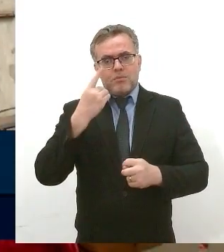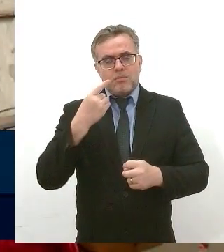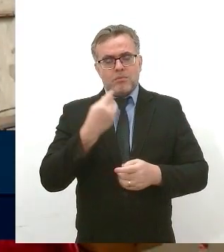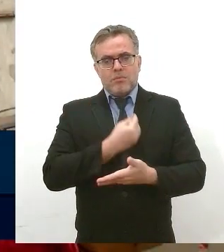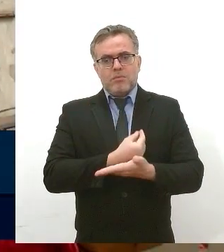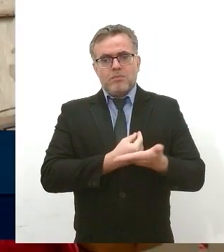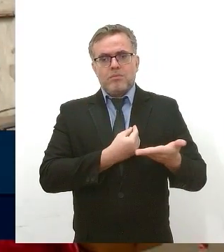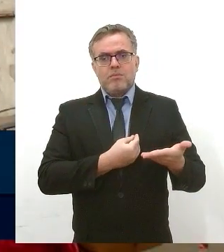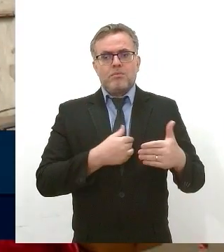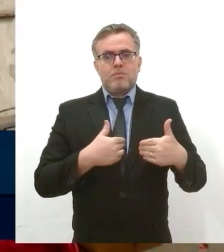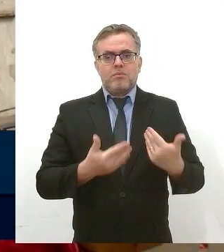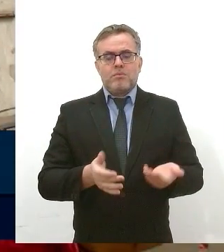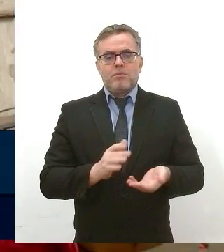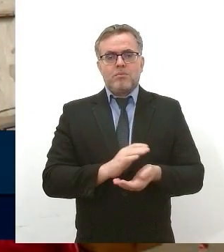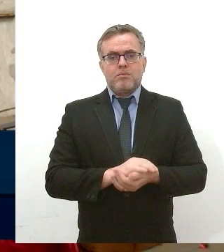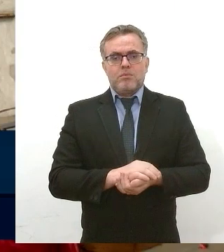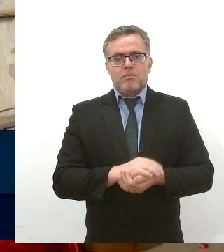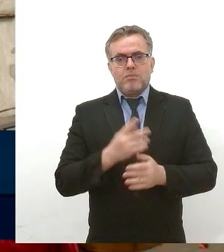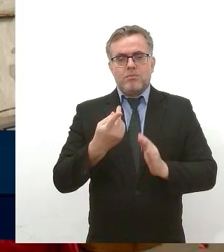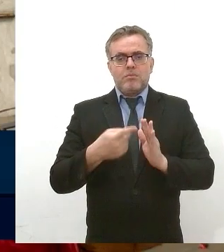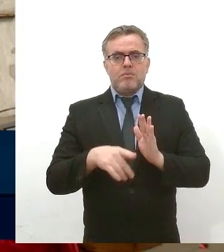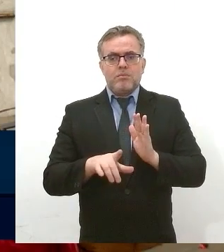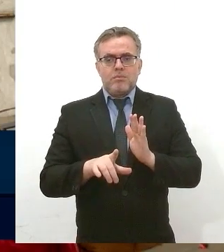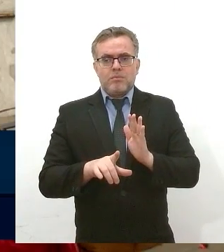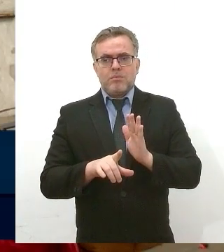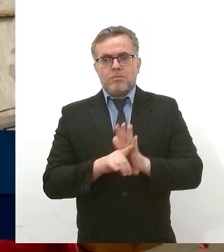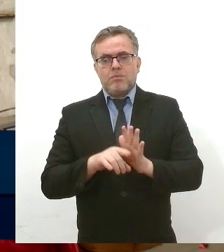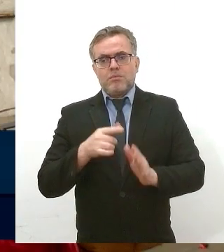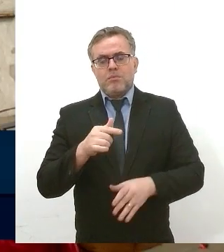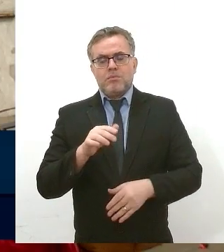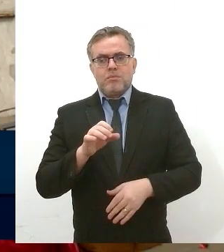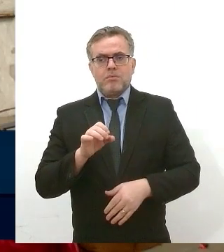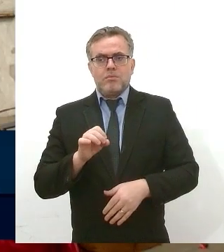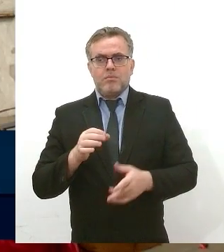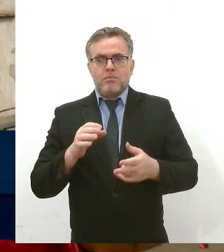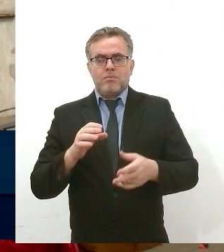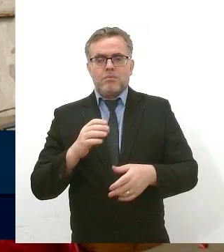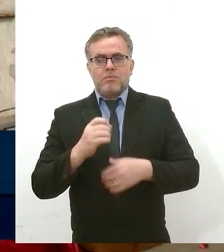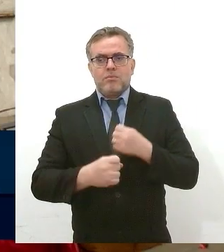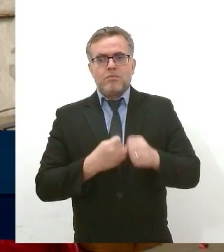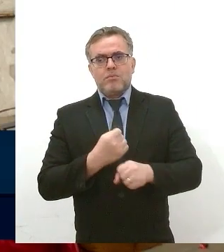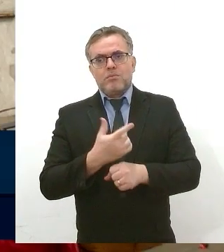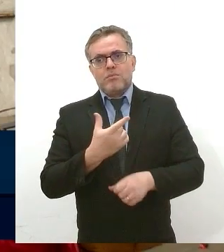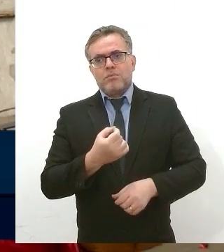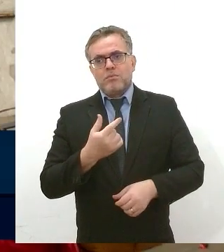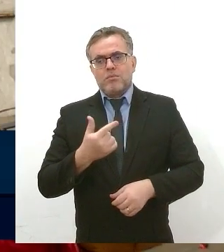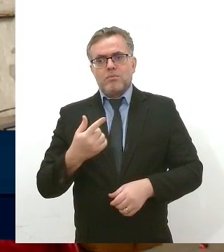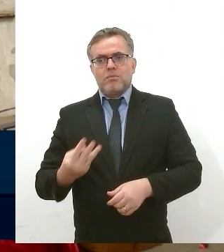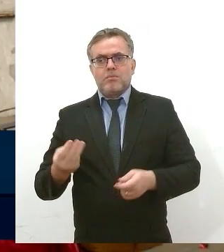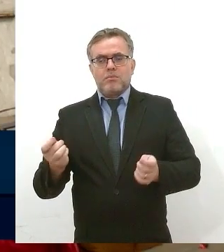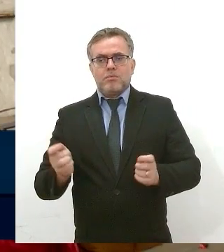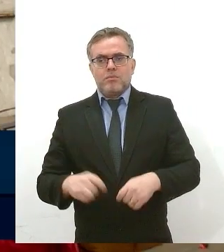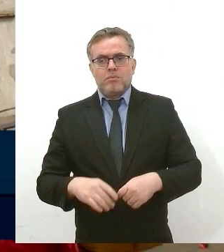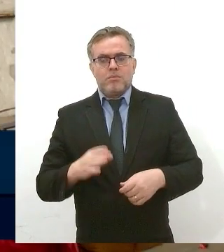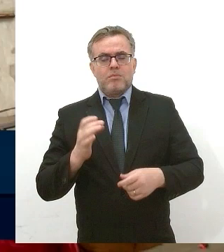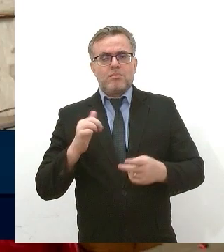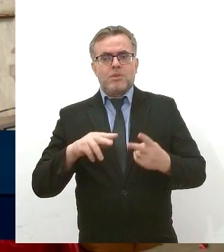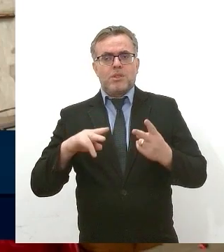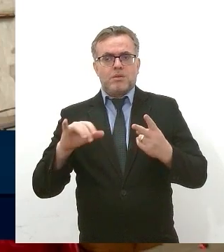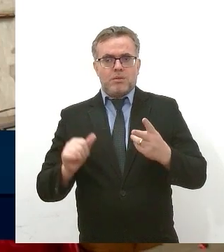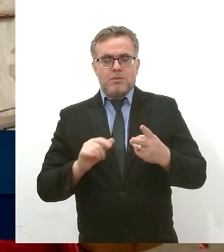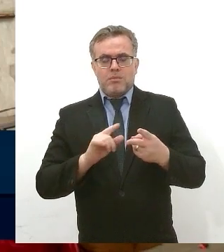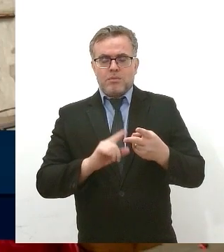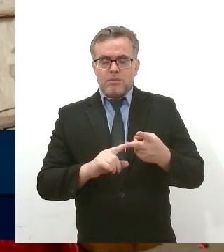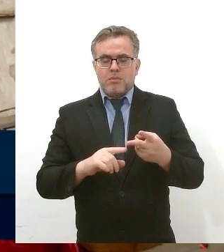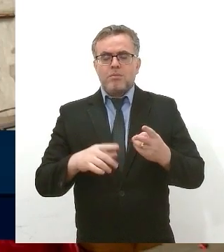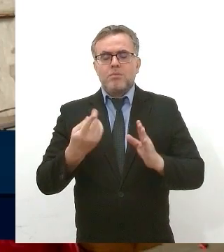Projeto de lei número 70/2023, Carminha Paiva. Projeto de lei número 71/2023,